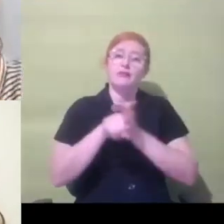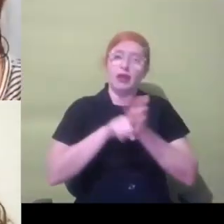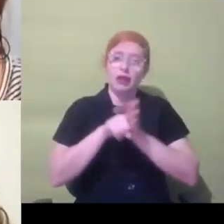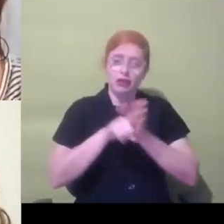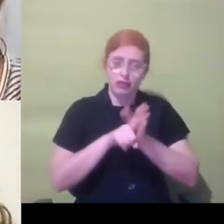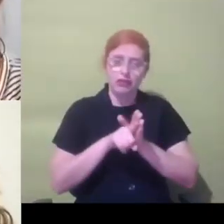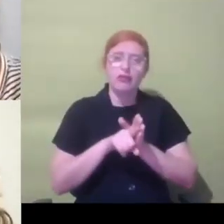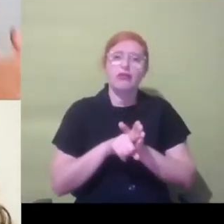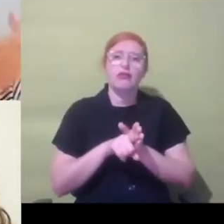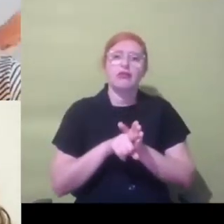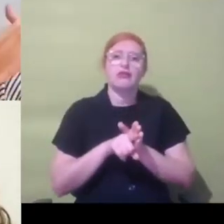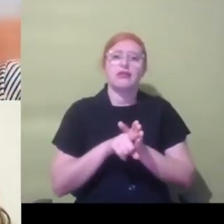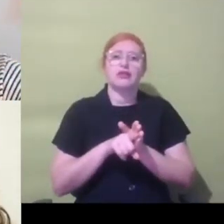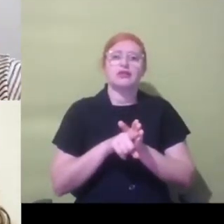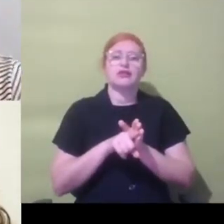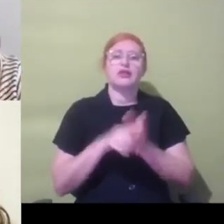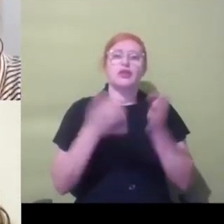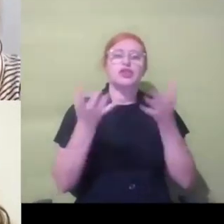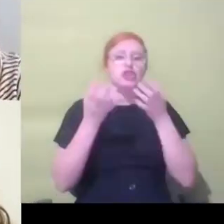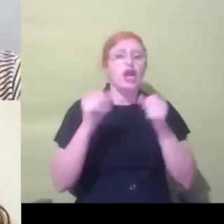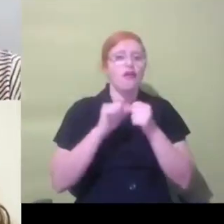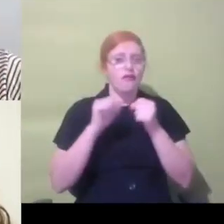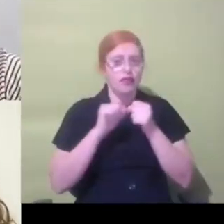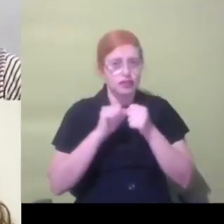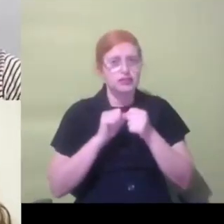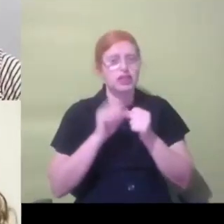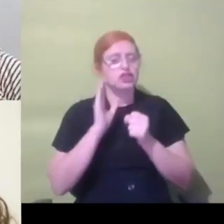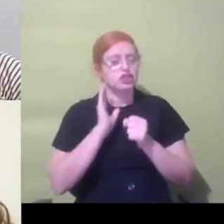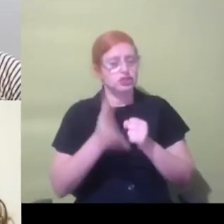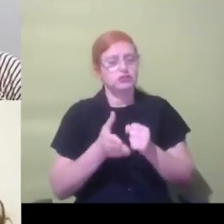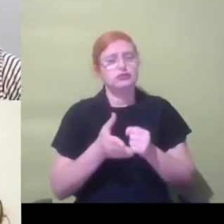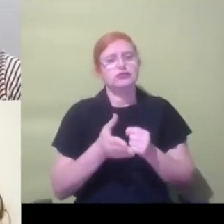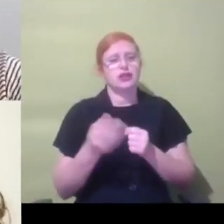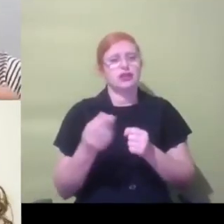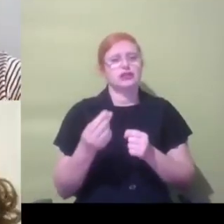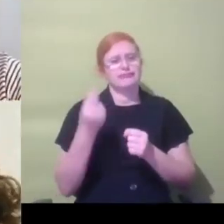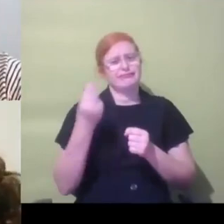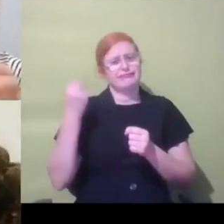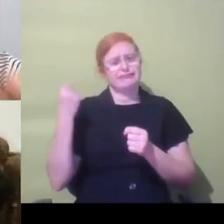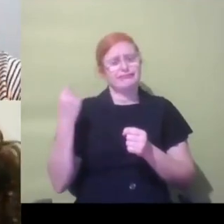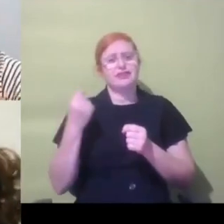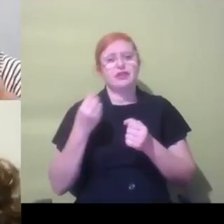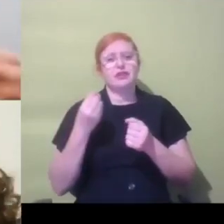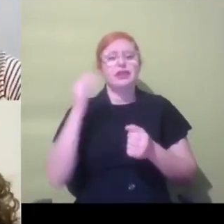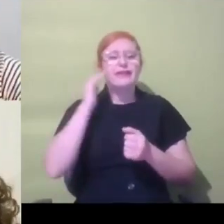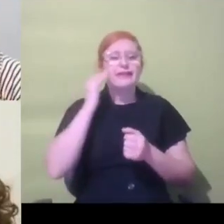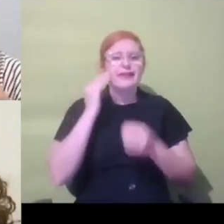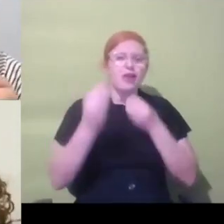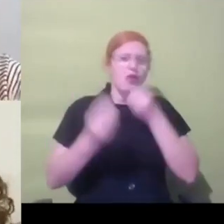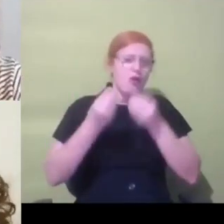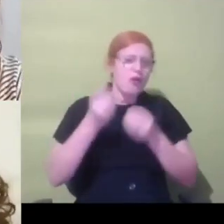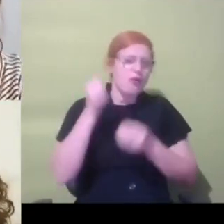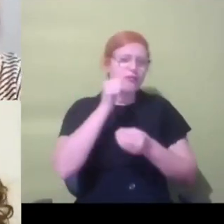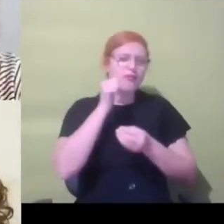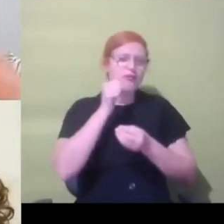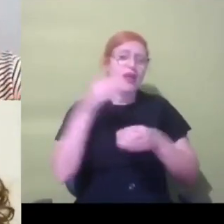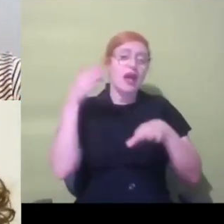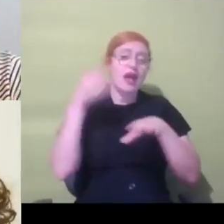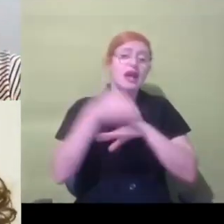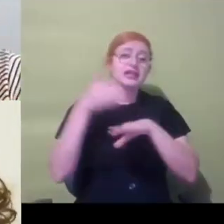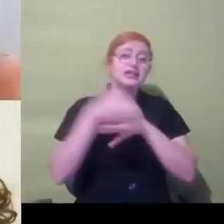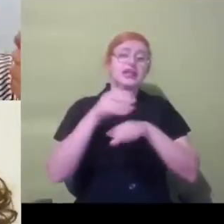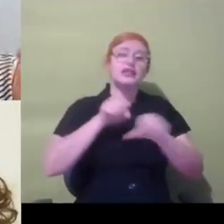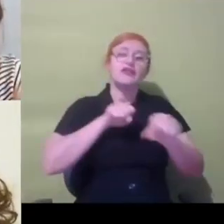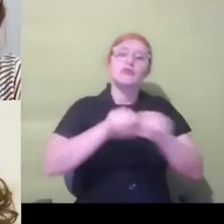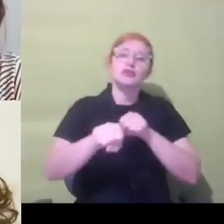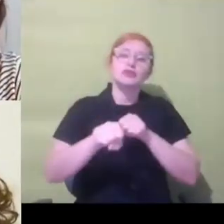né? Que era uma coisa que a gente desejava há muito tempo, entender como é que as mulheres estavam acessando as